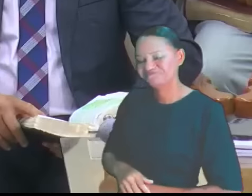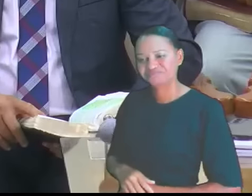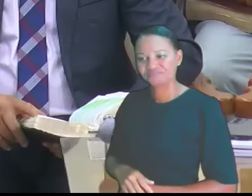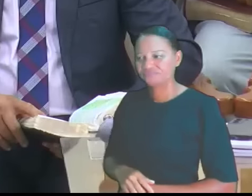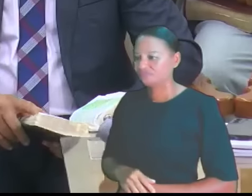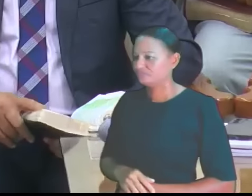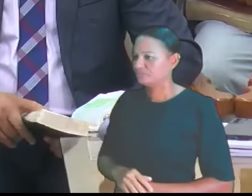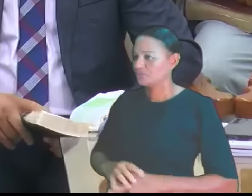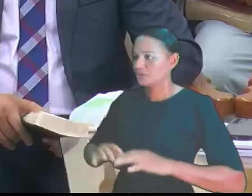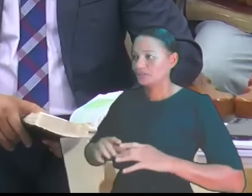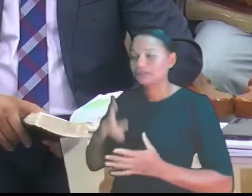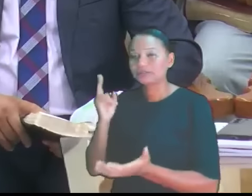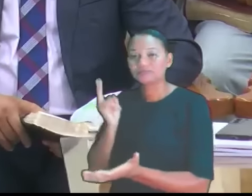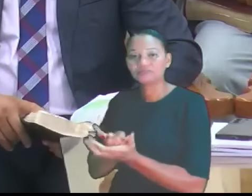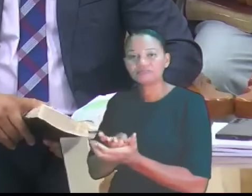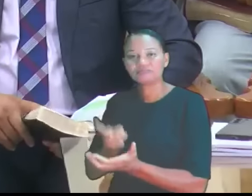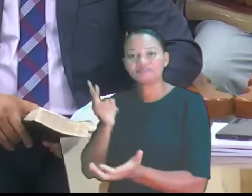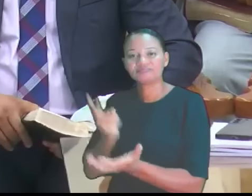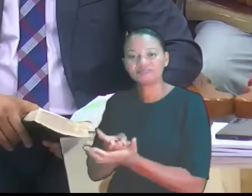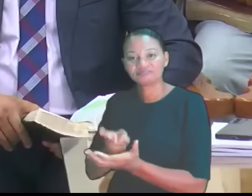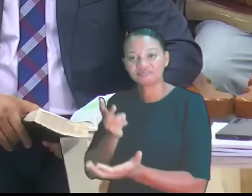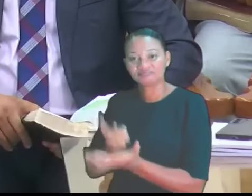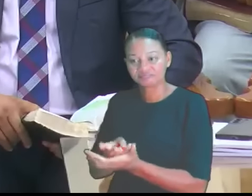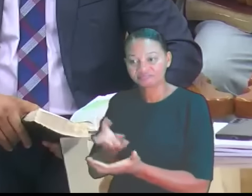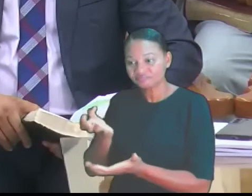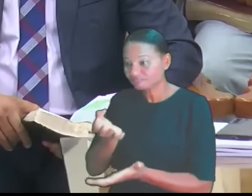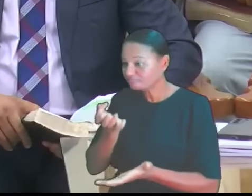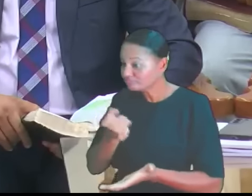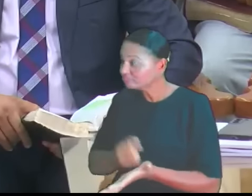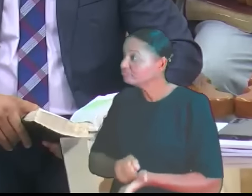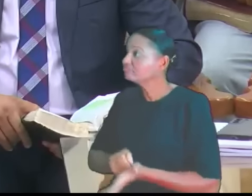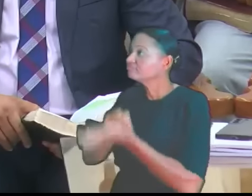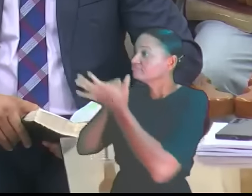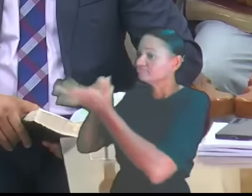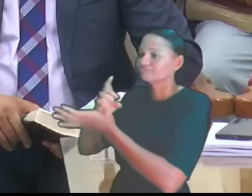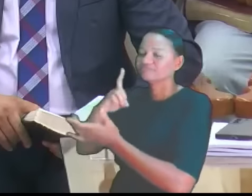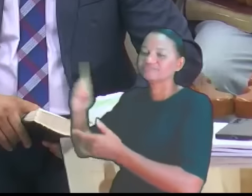Todas as vezes que você quer ajudar a Deus, não dá certo, irmão.